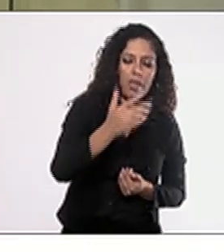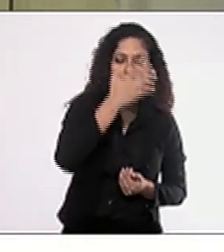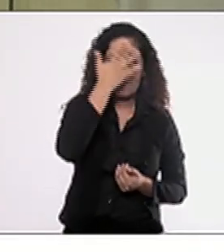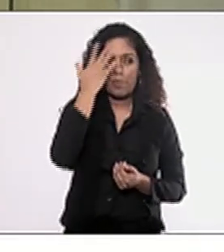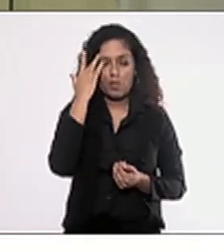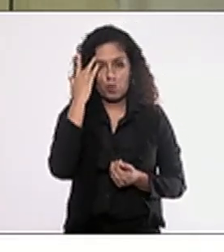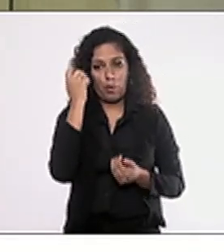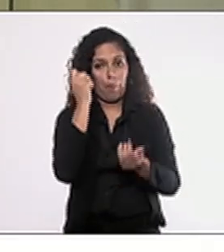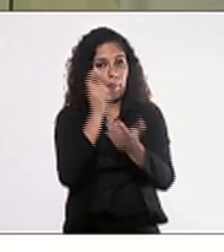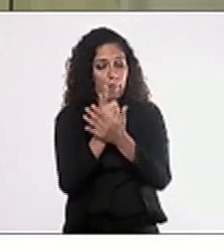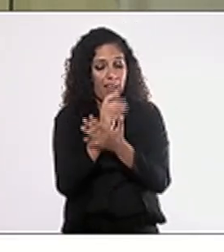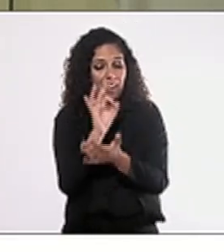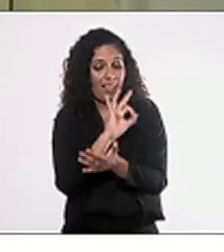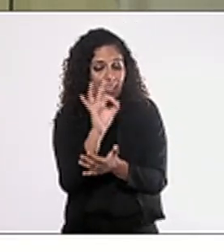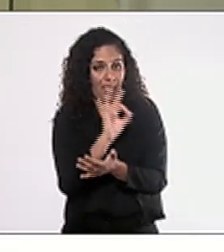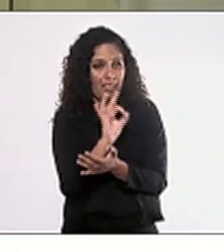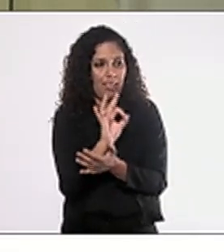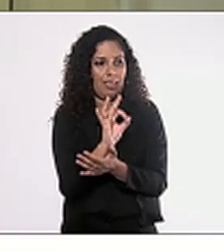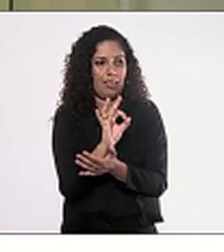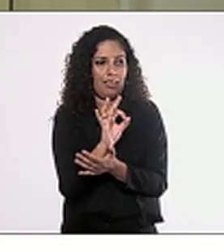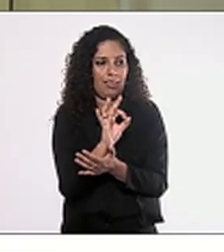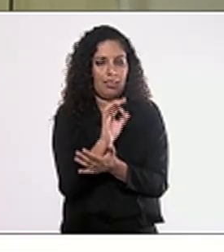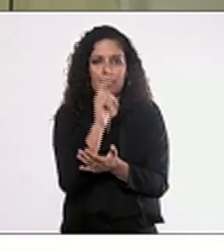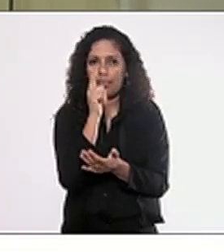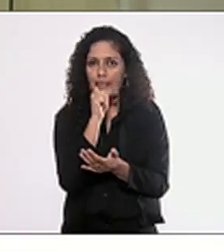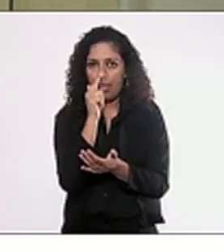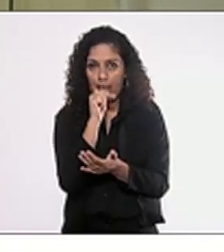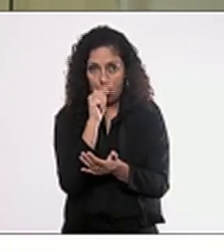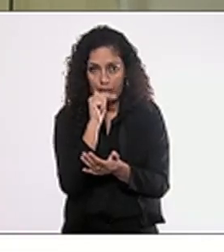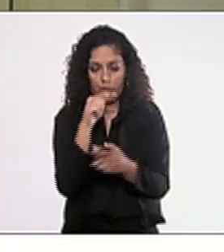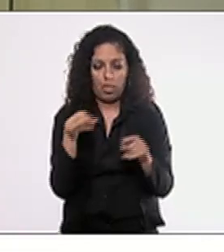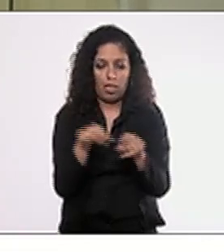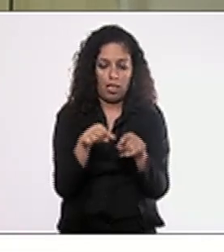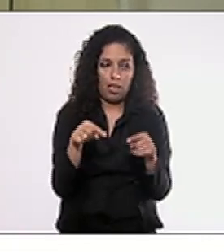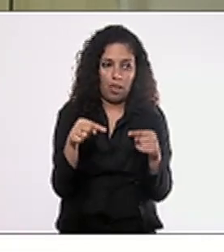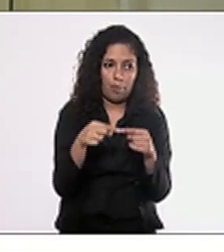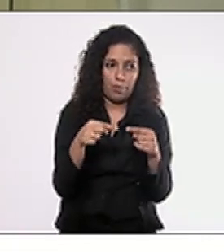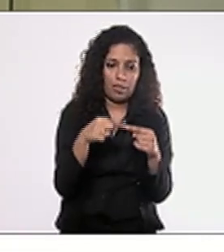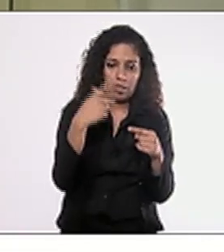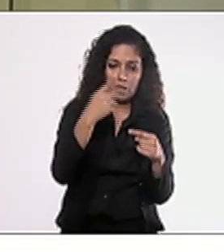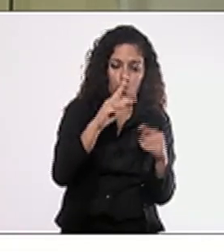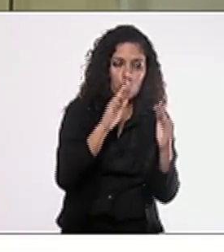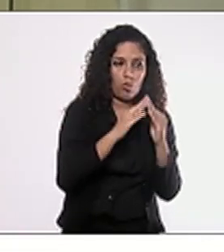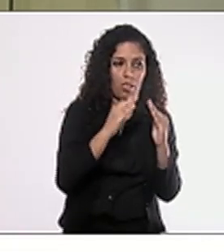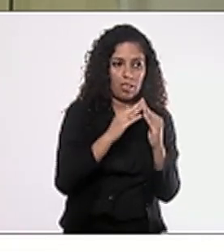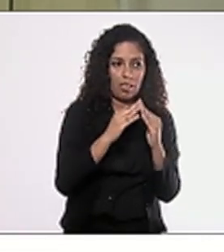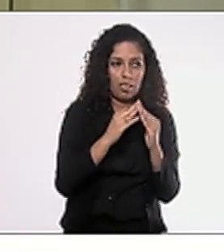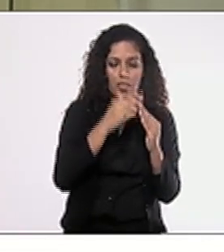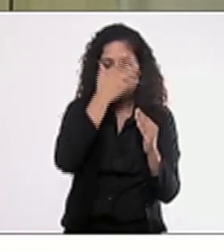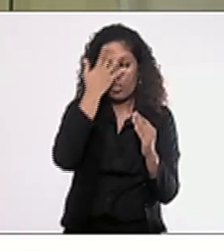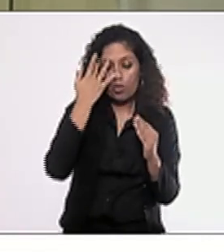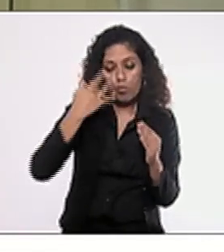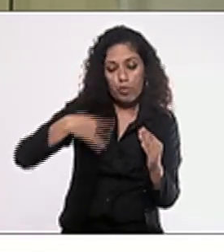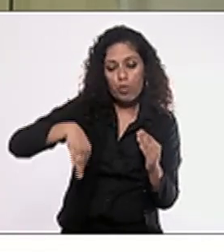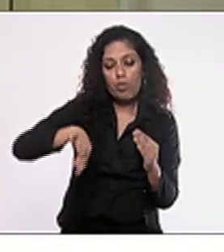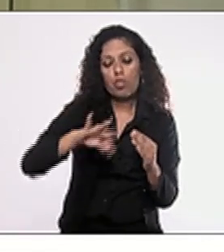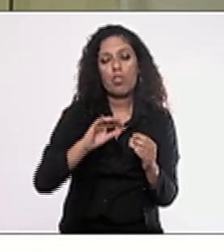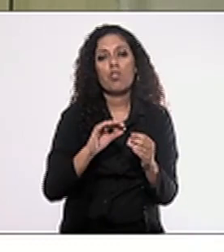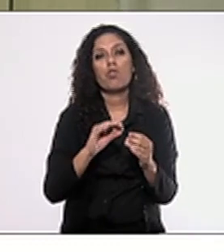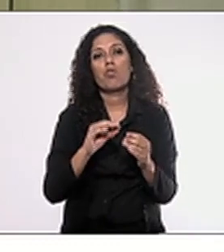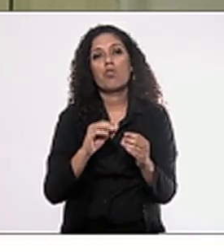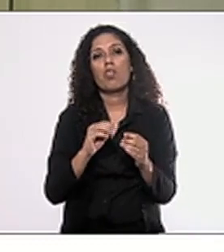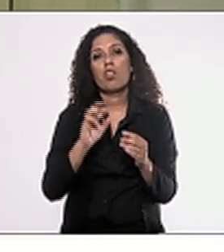não paga esse valor da água correspondente ao seu apartamento, os síndicos estão fazendo corte de